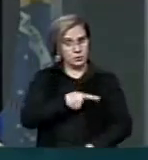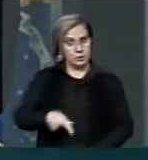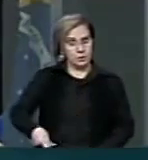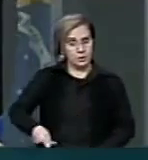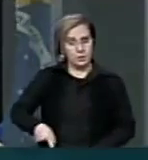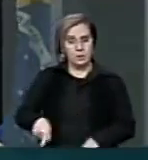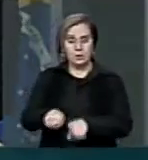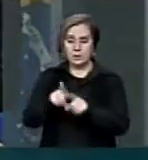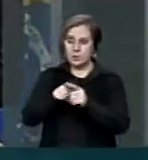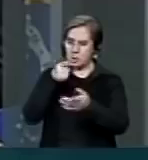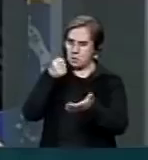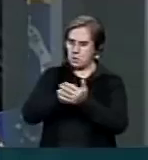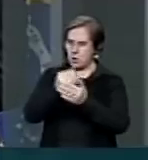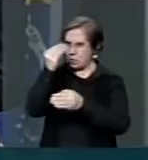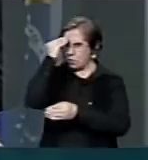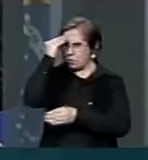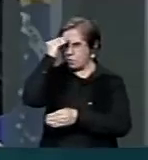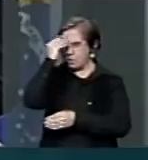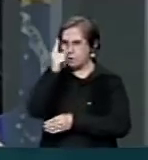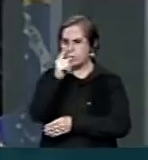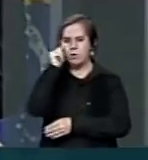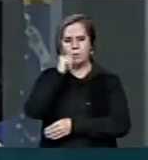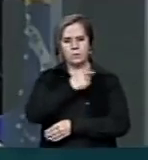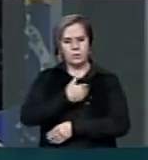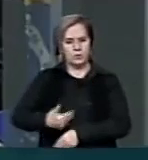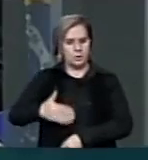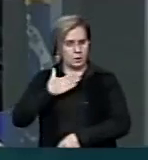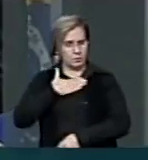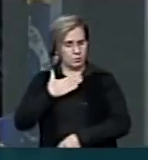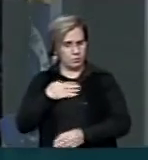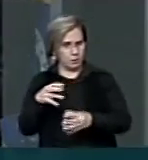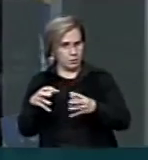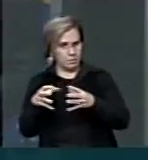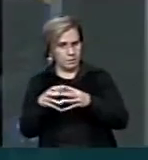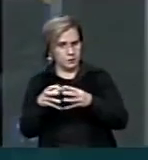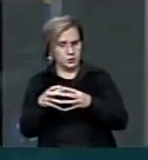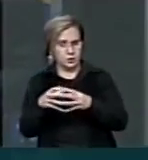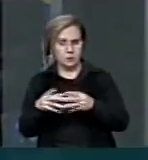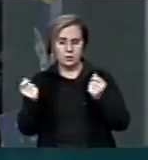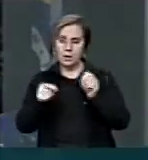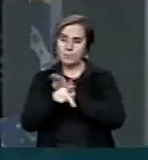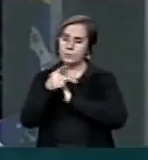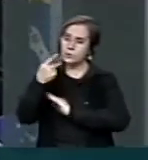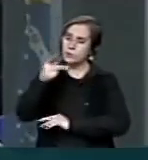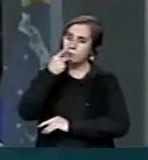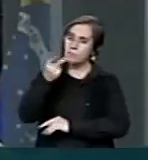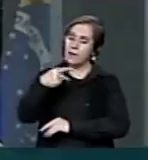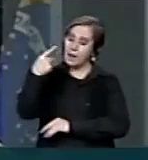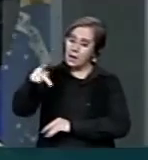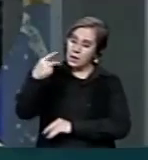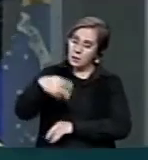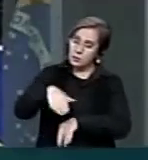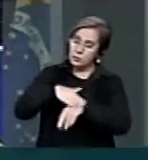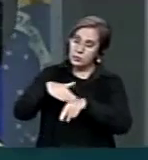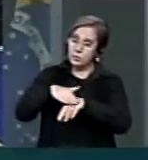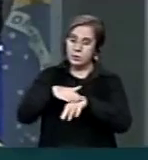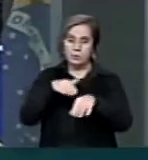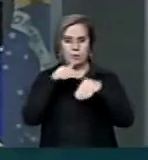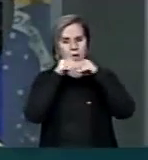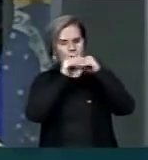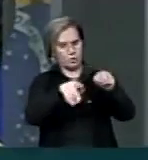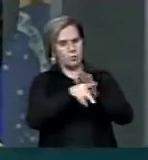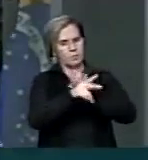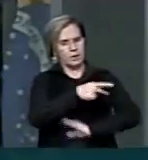uma governadora do meu partido. Ela devia sim, era usar a sua palavra, do seu mandato, para cobrar a presidente